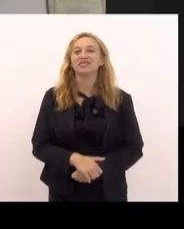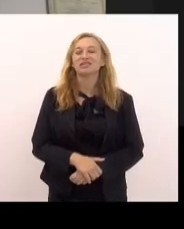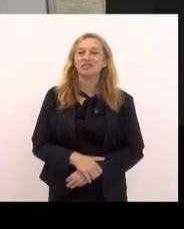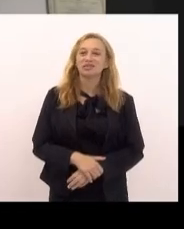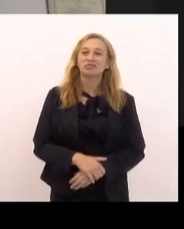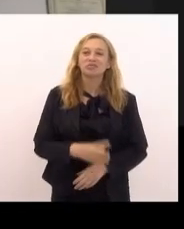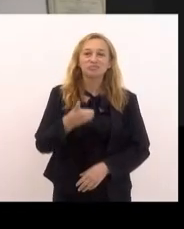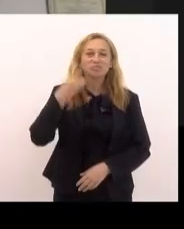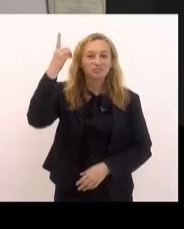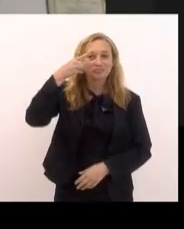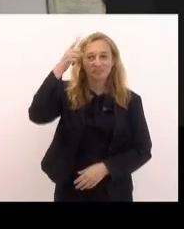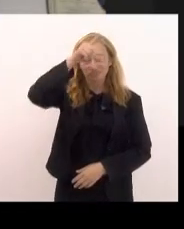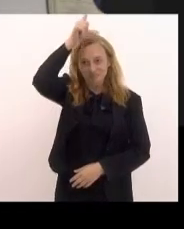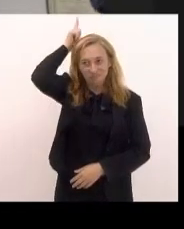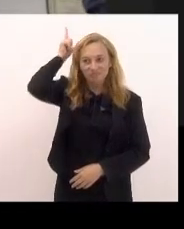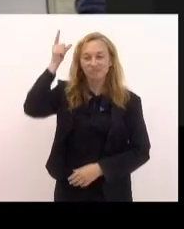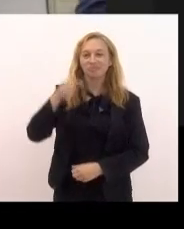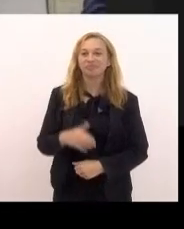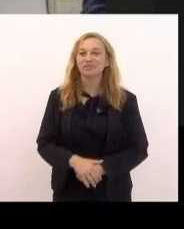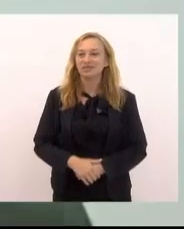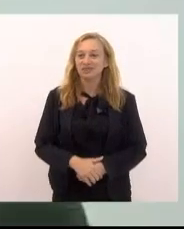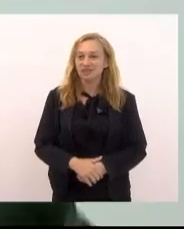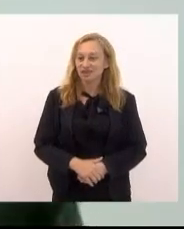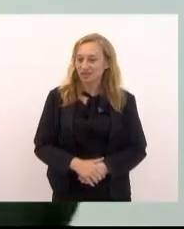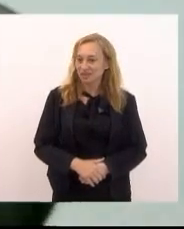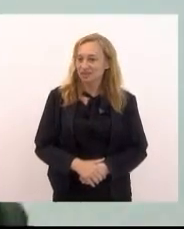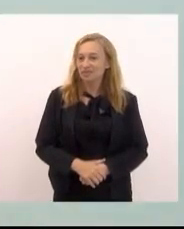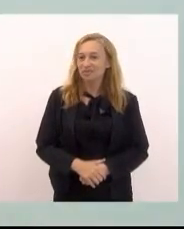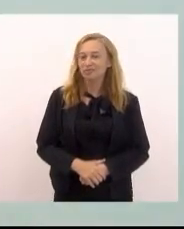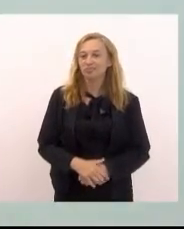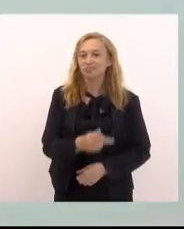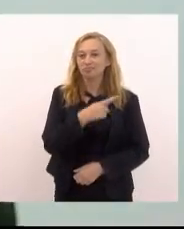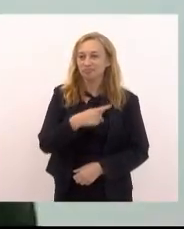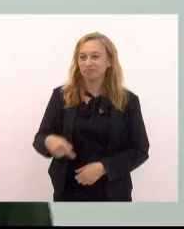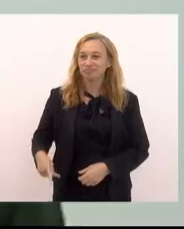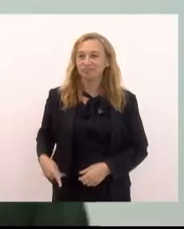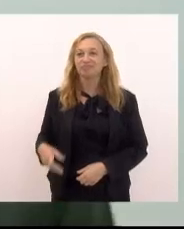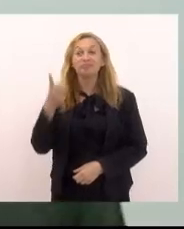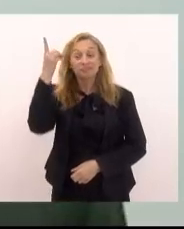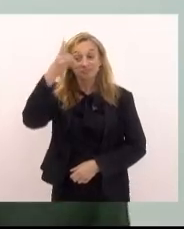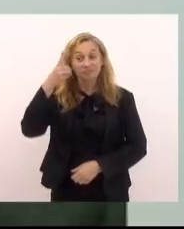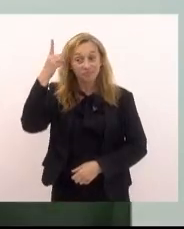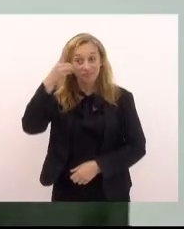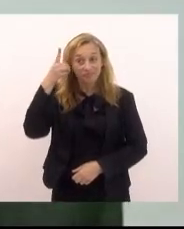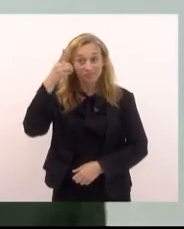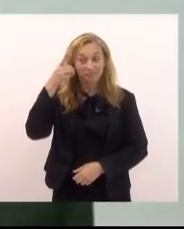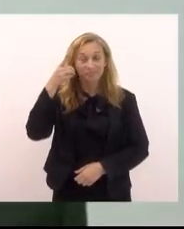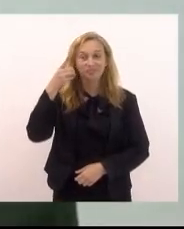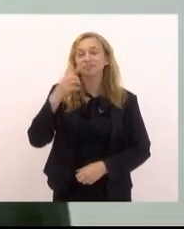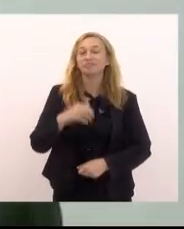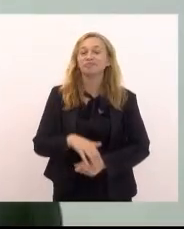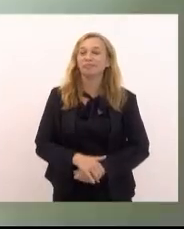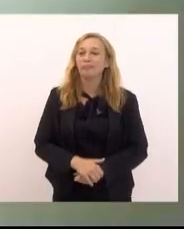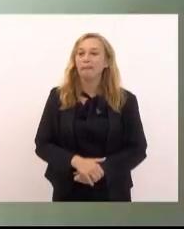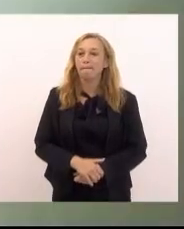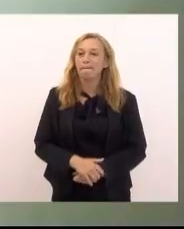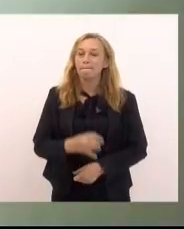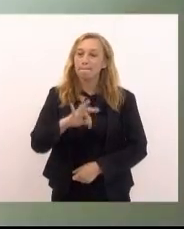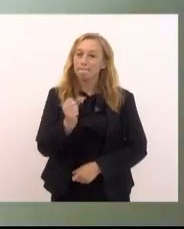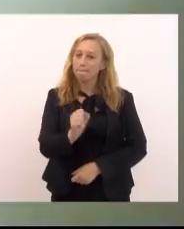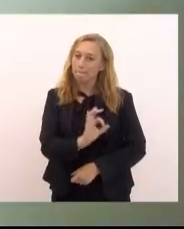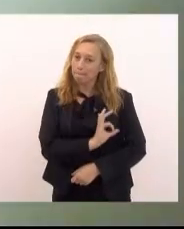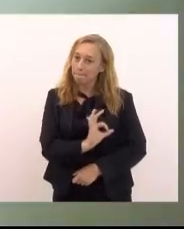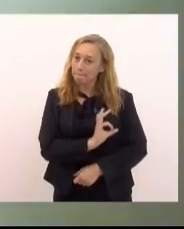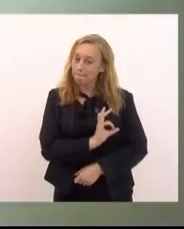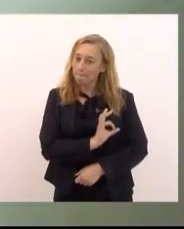Deputado senhora Paulo. Senhora presidente, deputada Marta Rocha, que pelo quadro